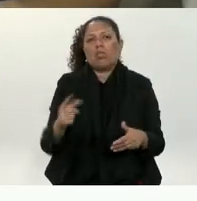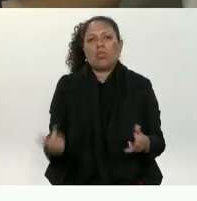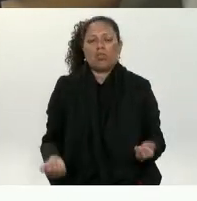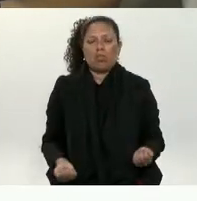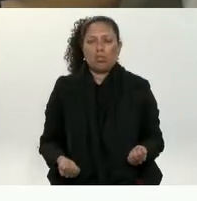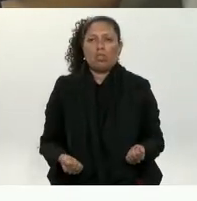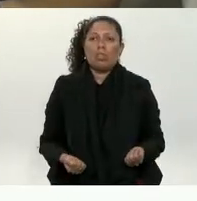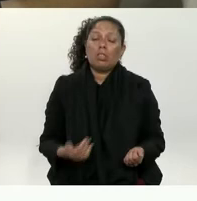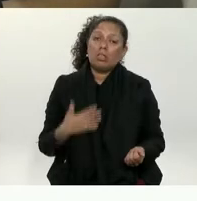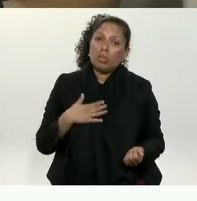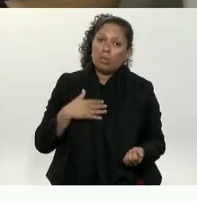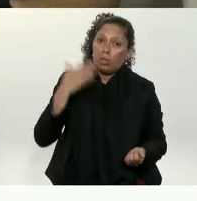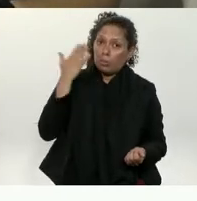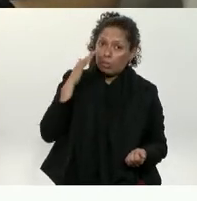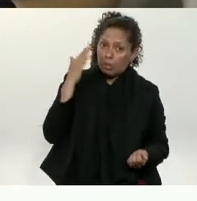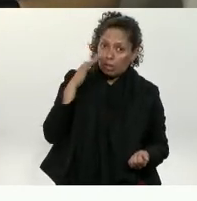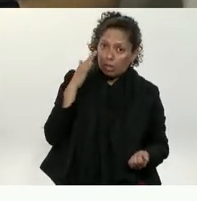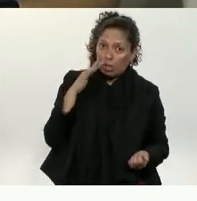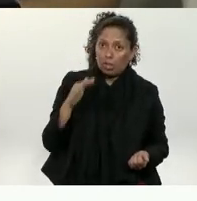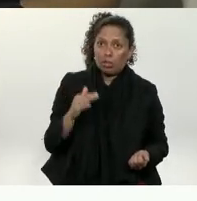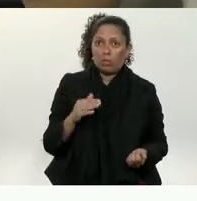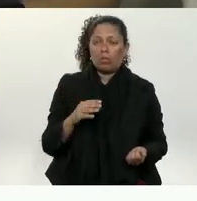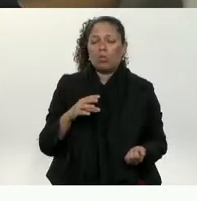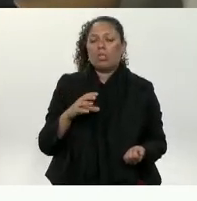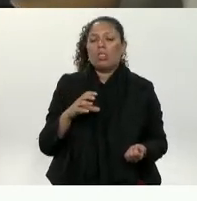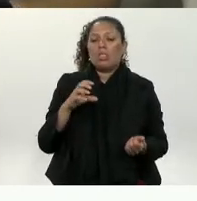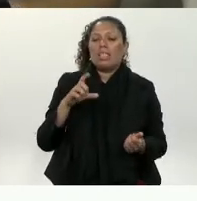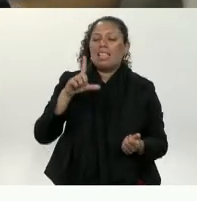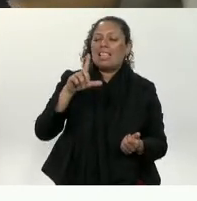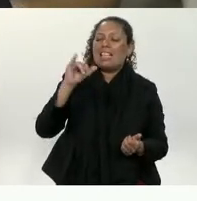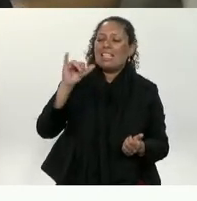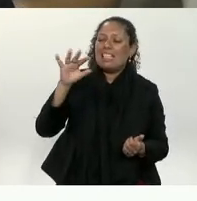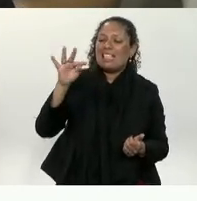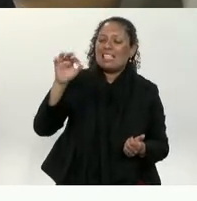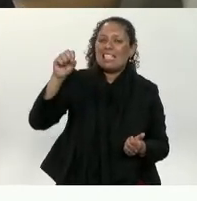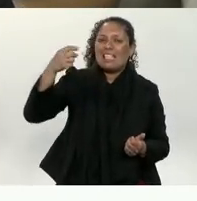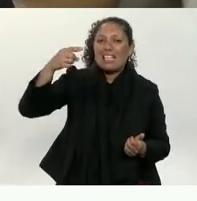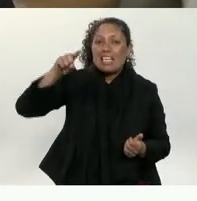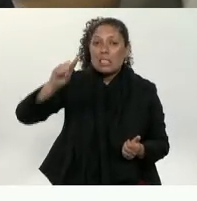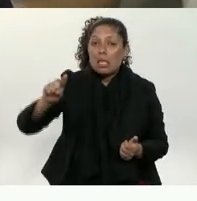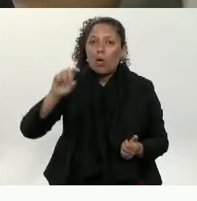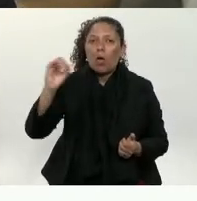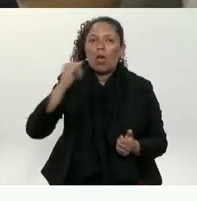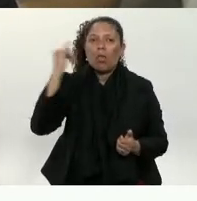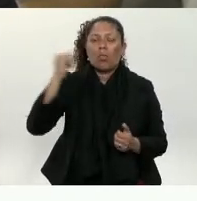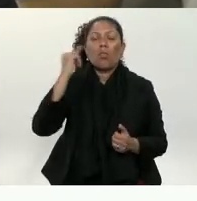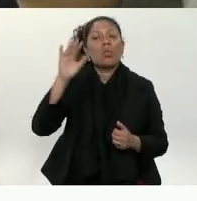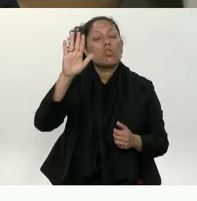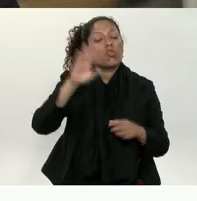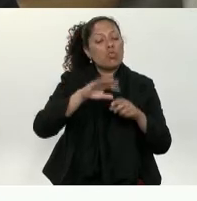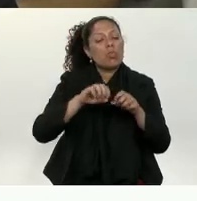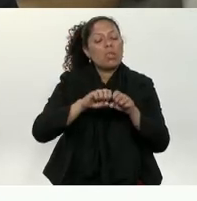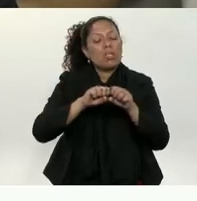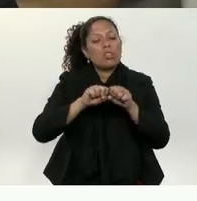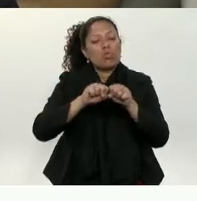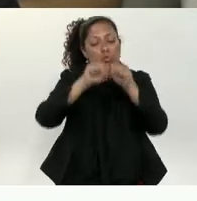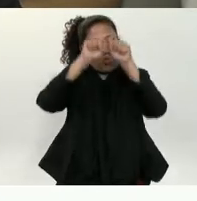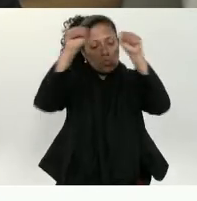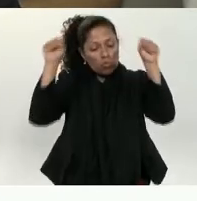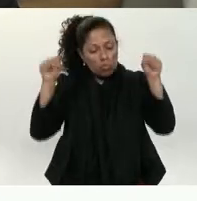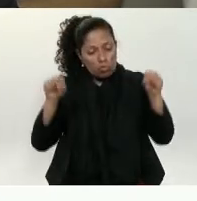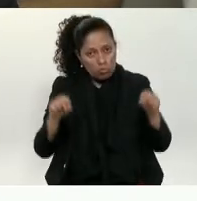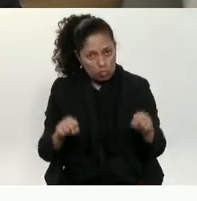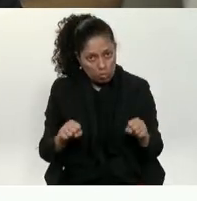modelo, que eu entendo que o modelo de concessão é o melhor, mas desde que ajustadas as regras de mercado que permitam o sistema de entrada e saída, que hoje no mundo é